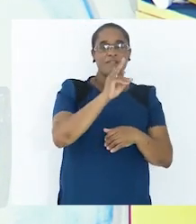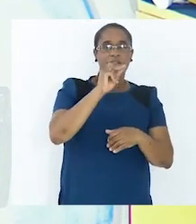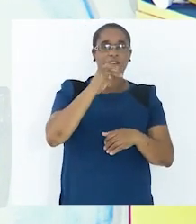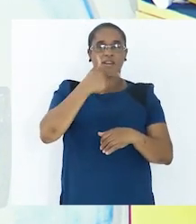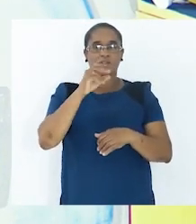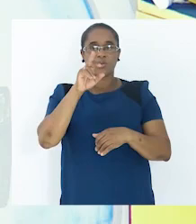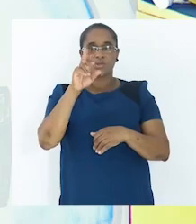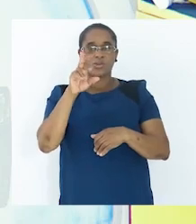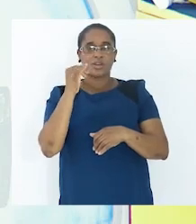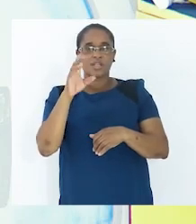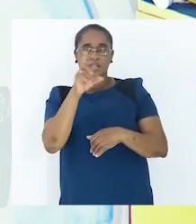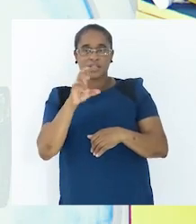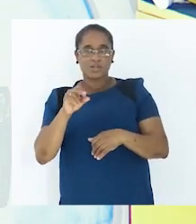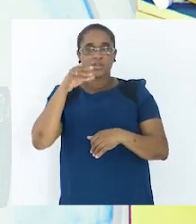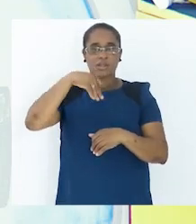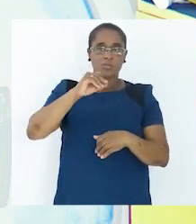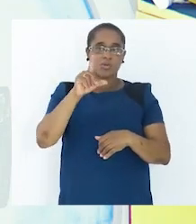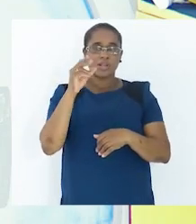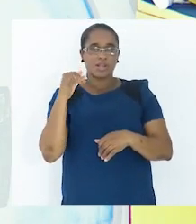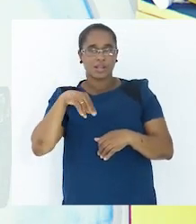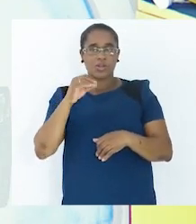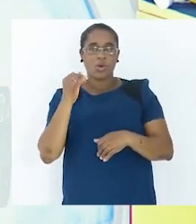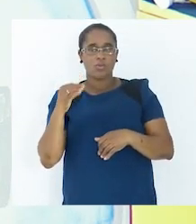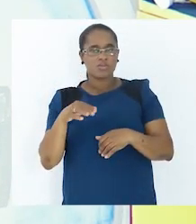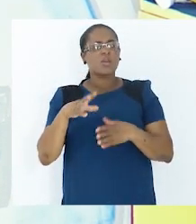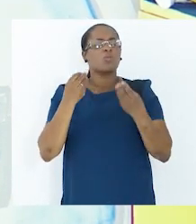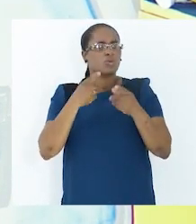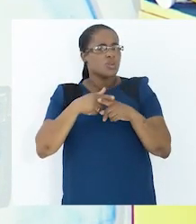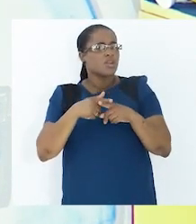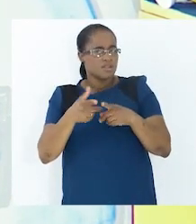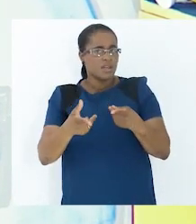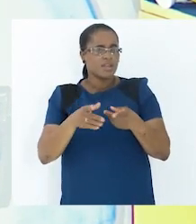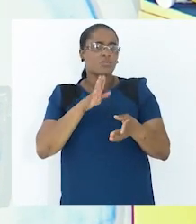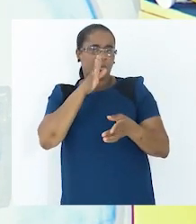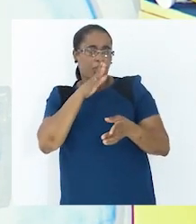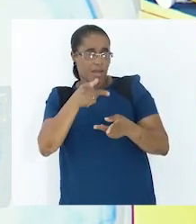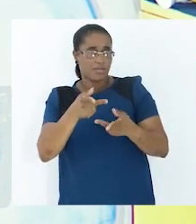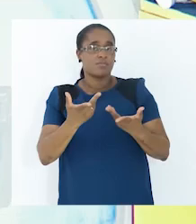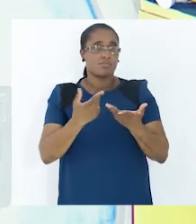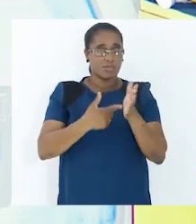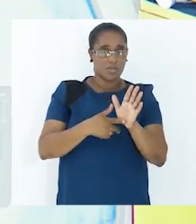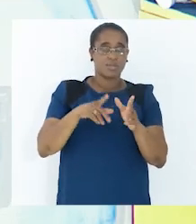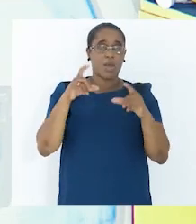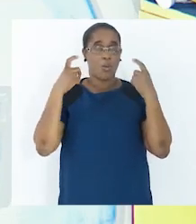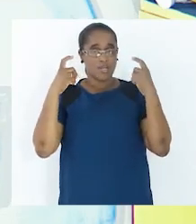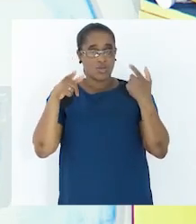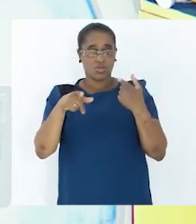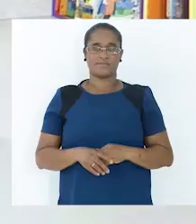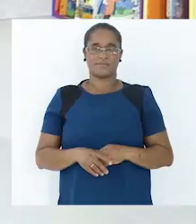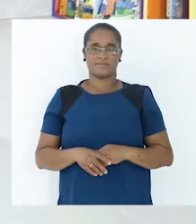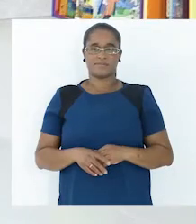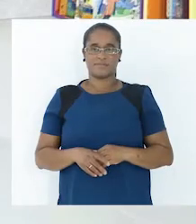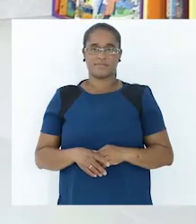é também um tema muito interessante e com uma aplicação muito prática no cálculo, por exemplo, das equações, na resolução das